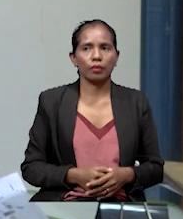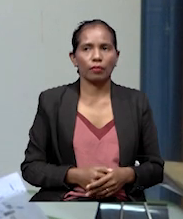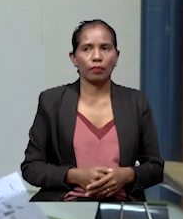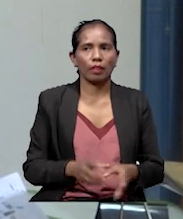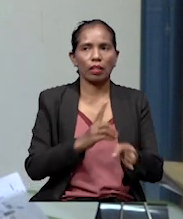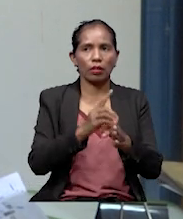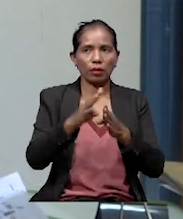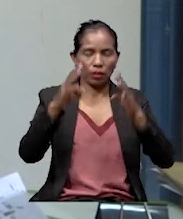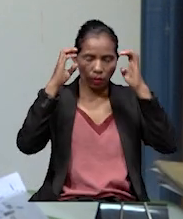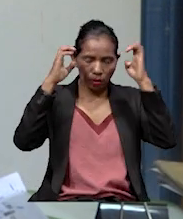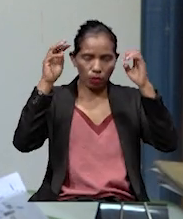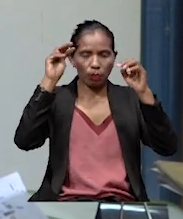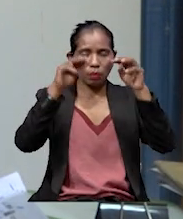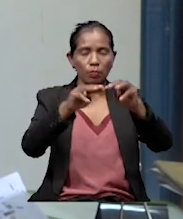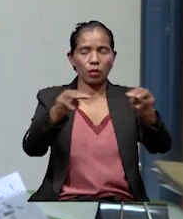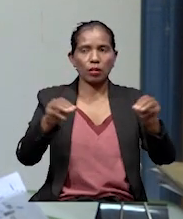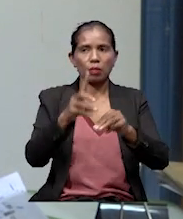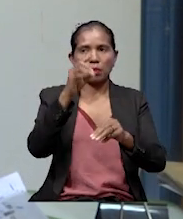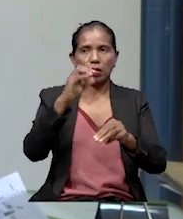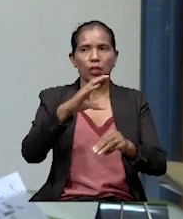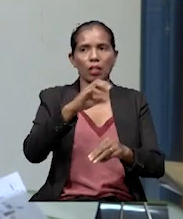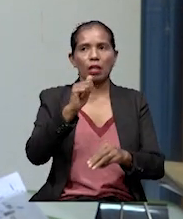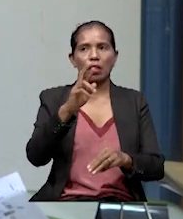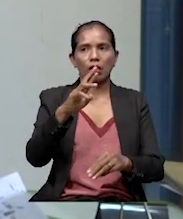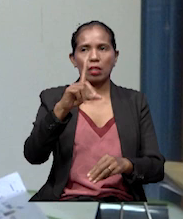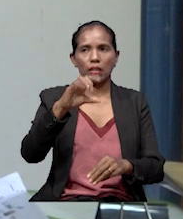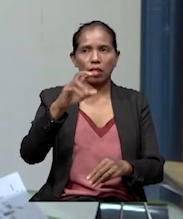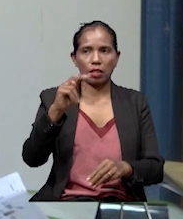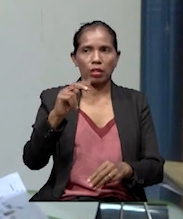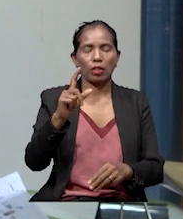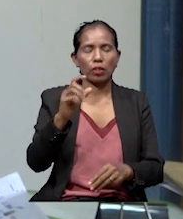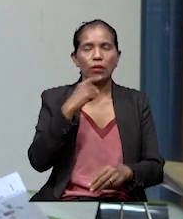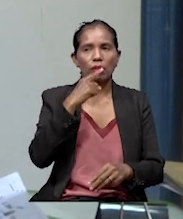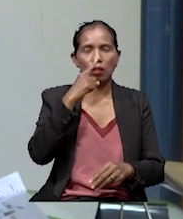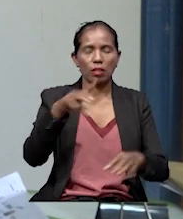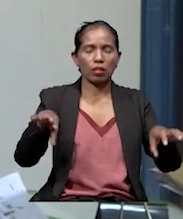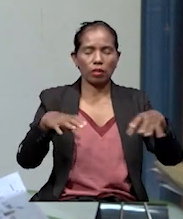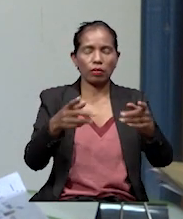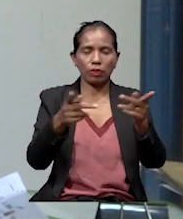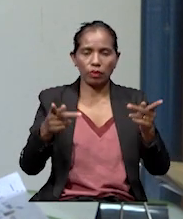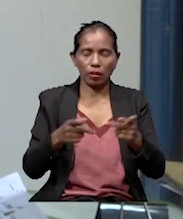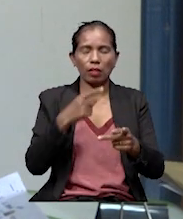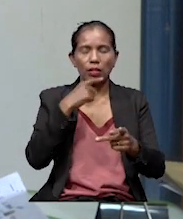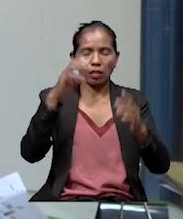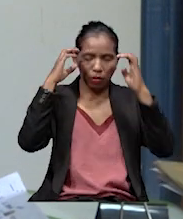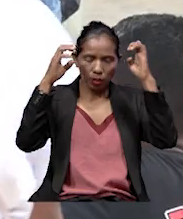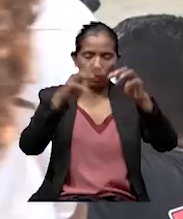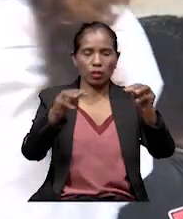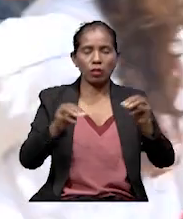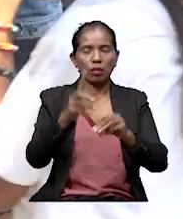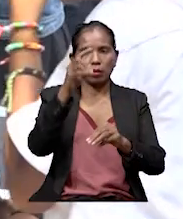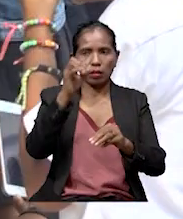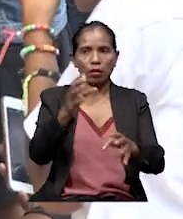Diretor Educação Município Dili Carlito da Silva, quinta-feira, e a Nietnar Fatinha Teten, Educação Município Dili, durante o